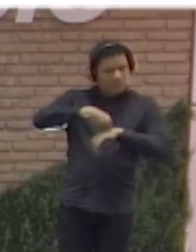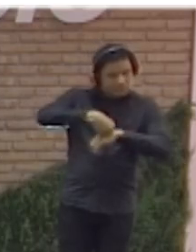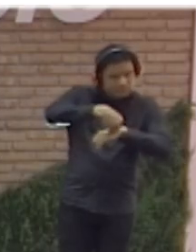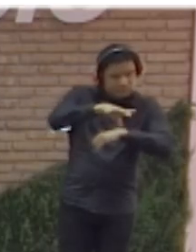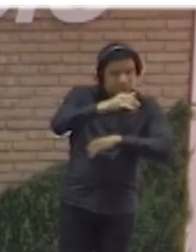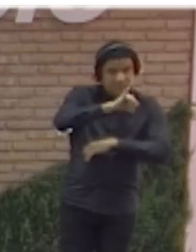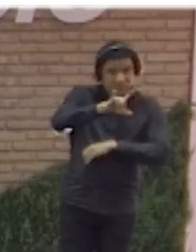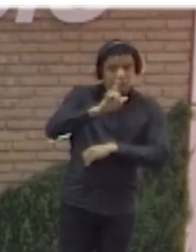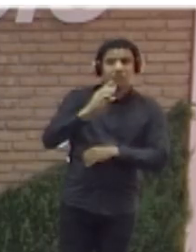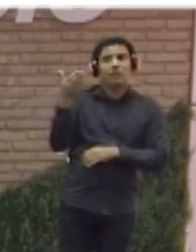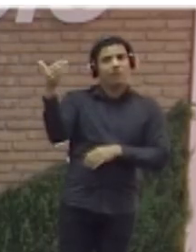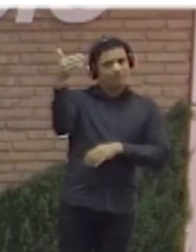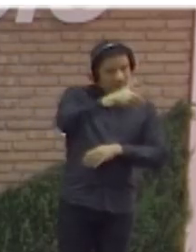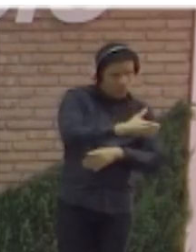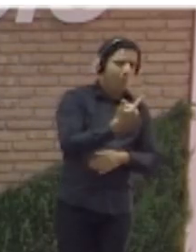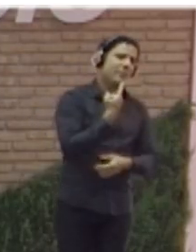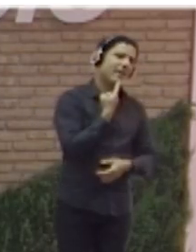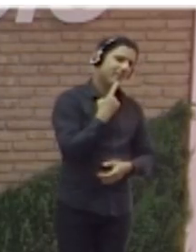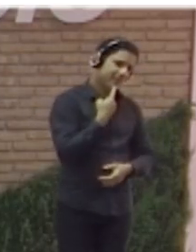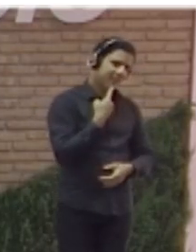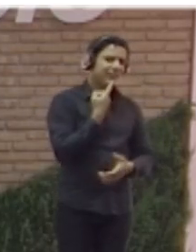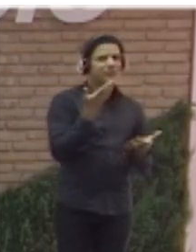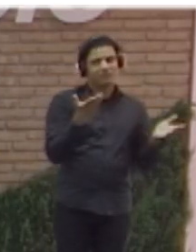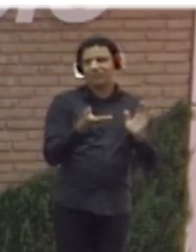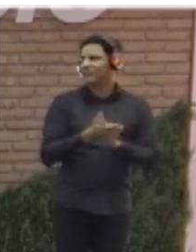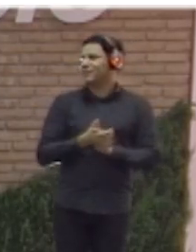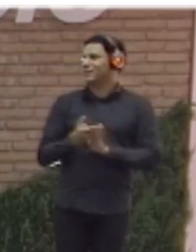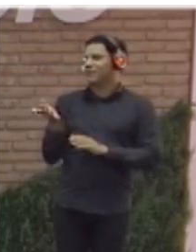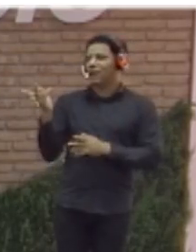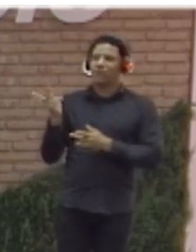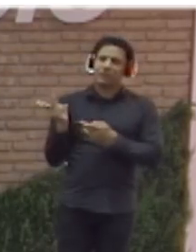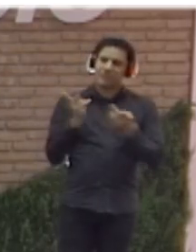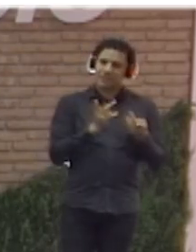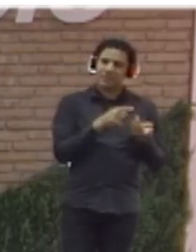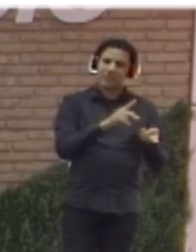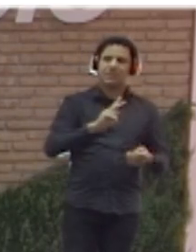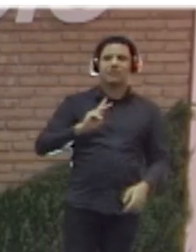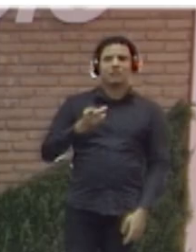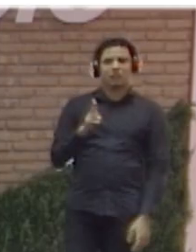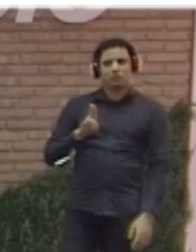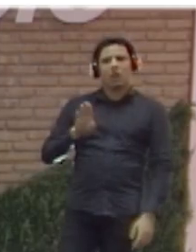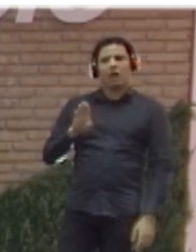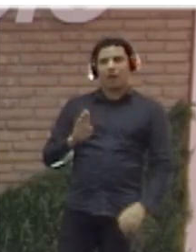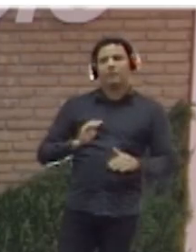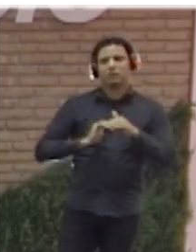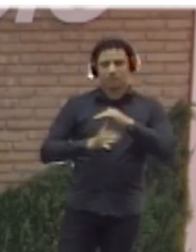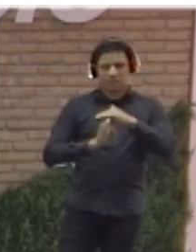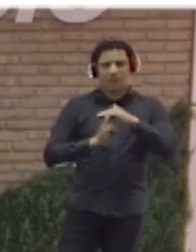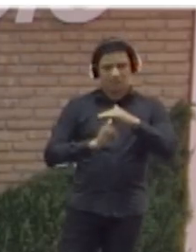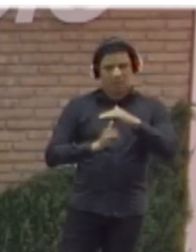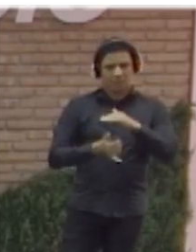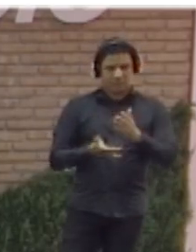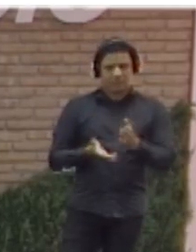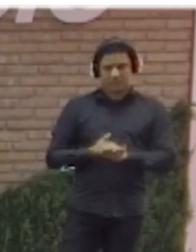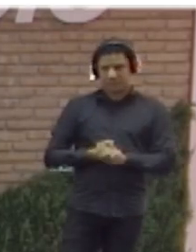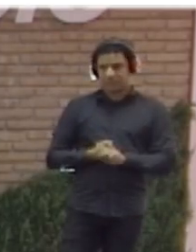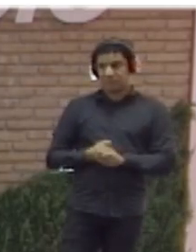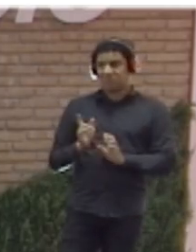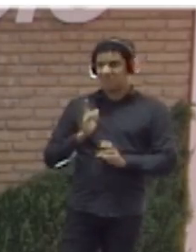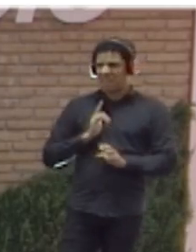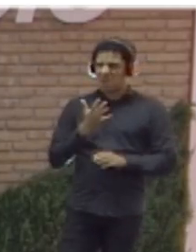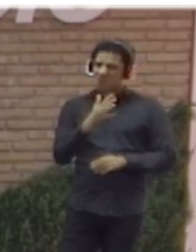vocês venham à Finlândia um dia, por favor, visitem o nosso hub de startups. Nós temos cerca